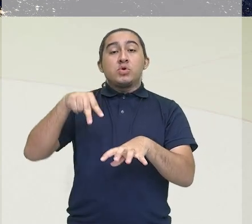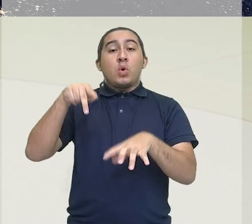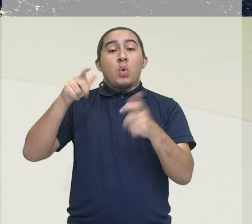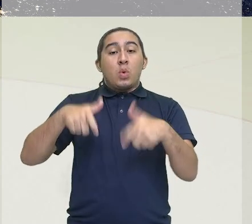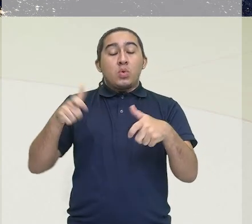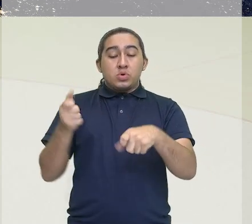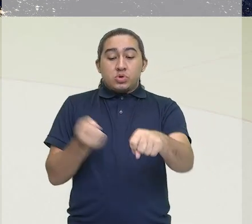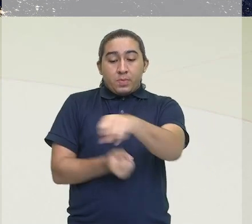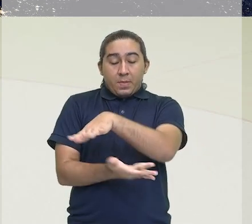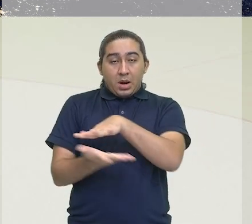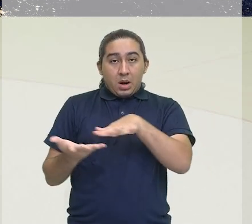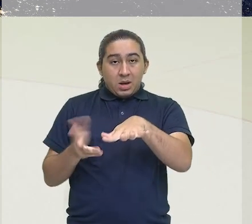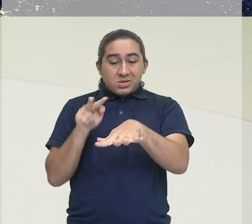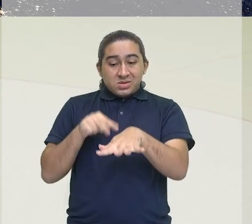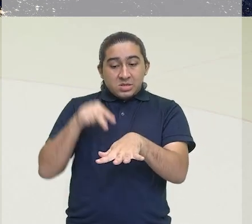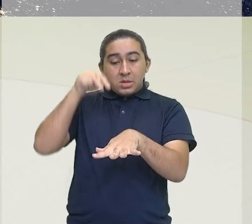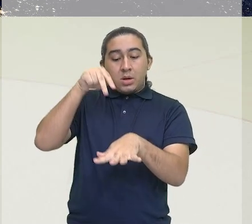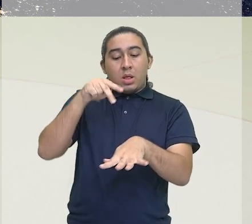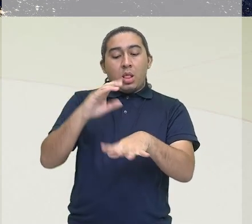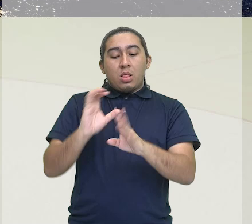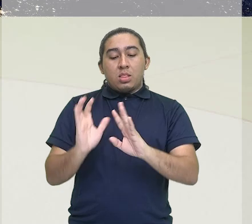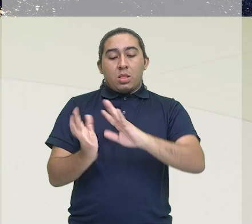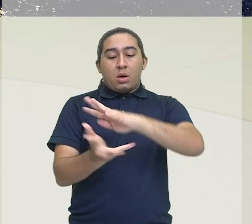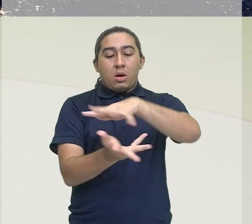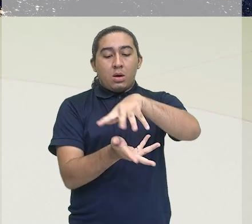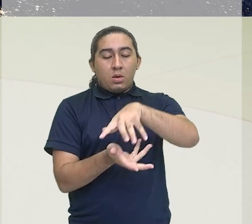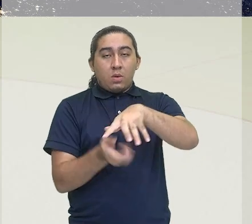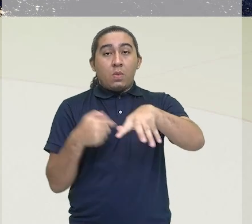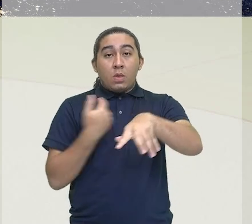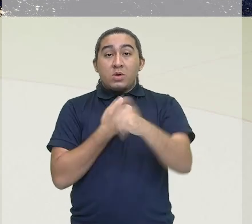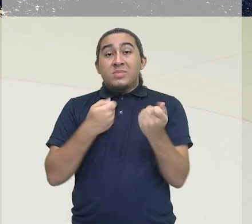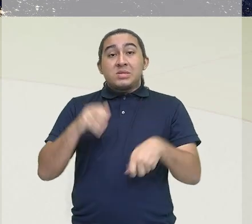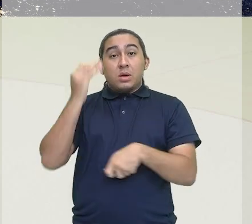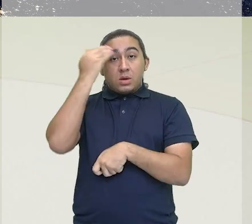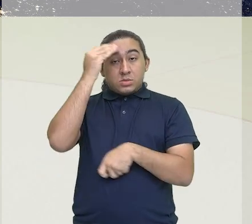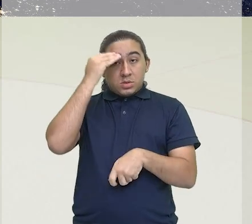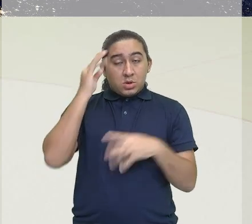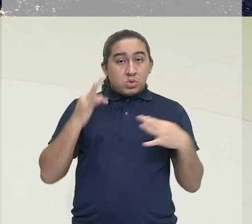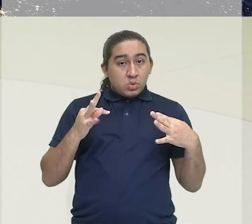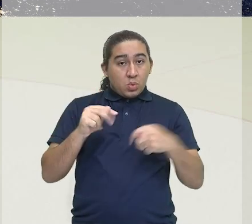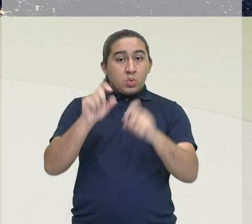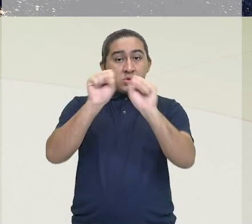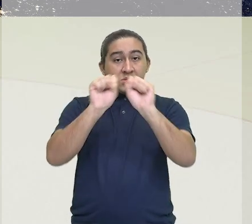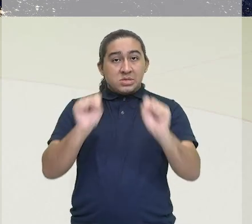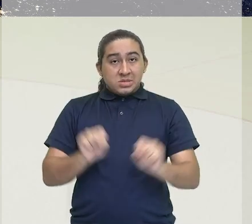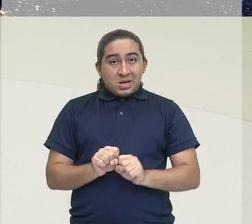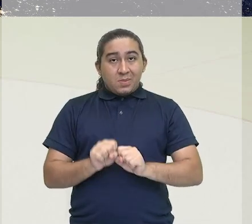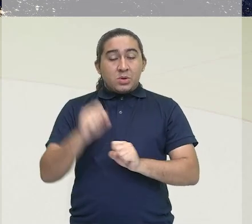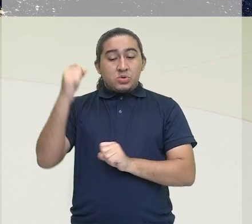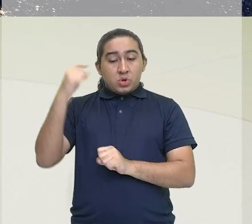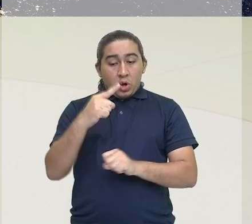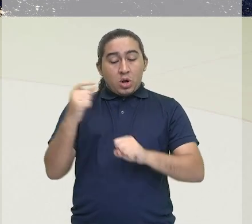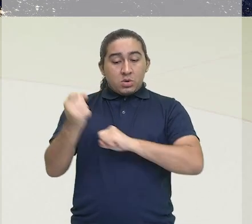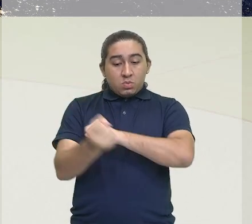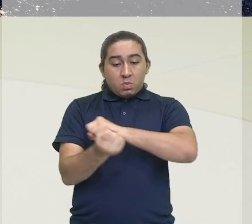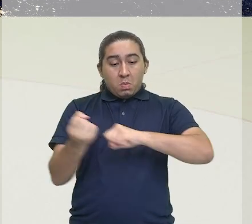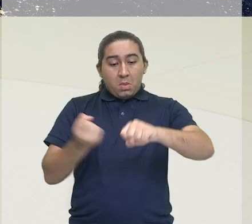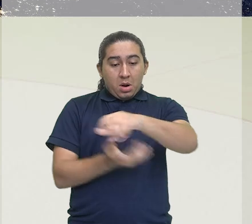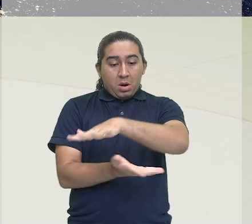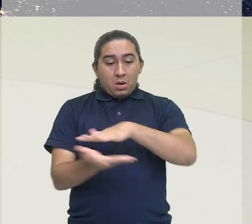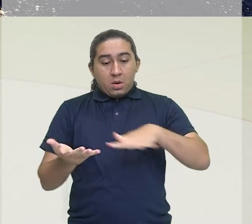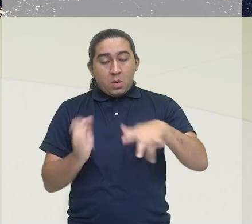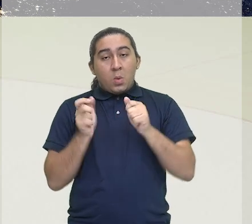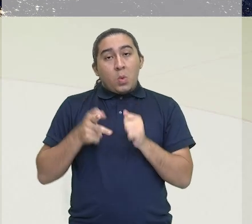né, nós temos ali que compreender que todo esse sistema solar ele ainda continua